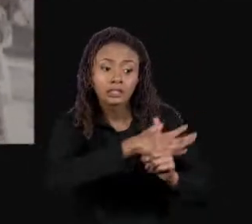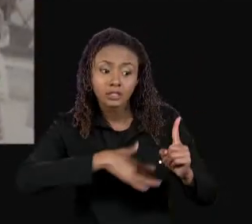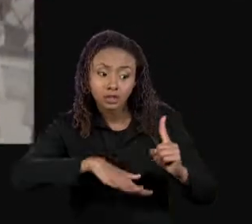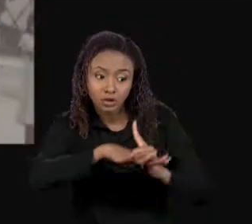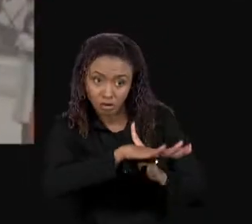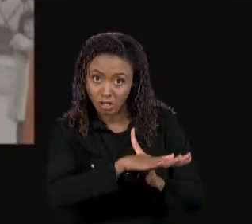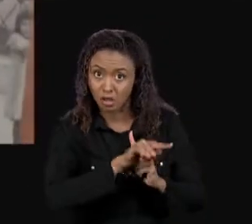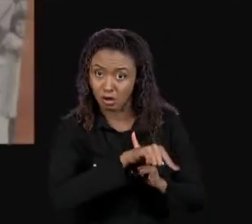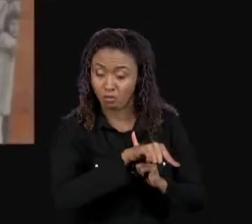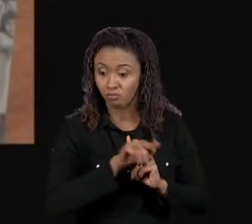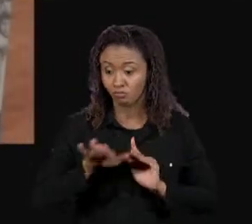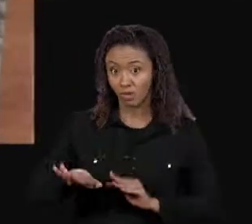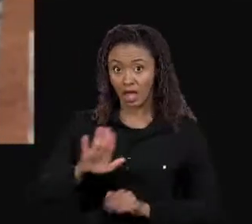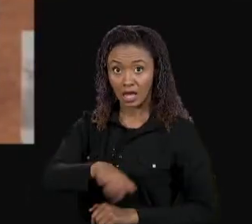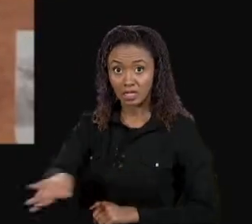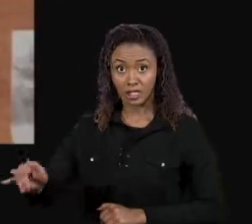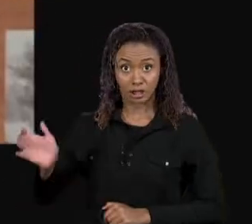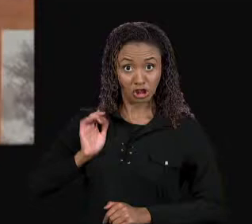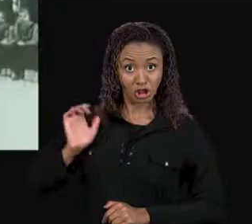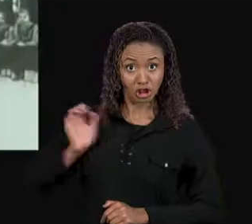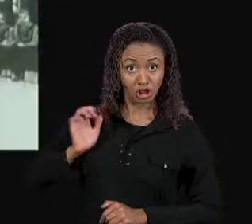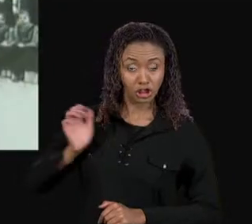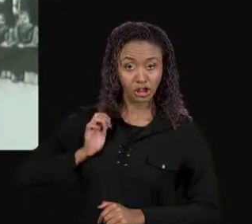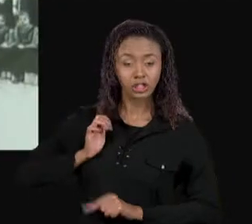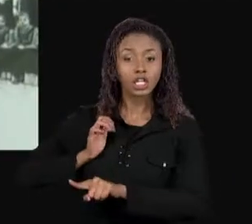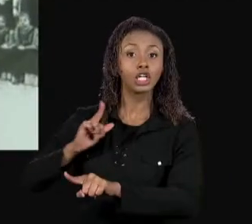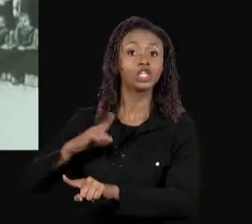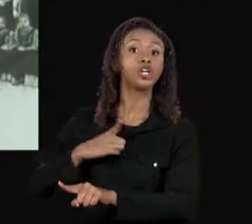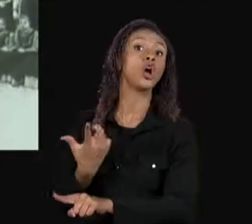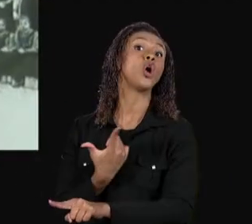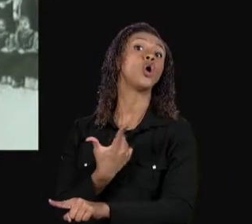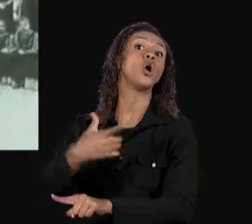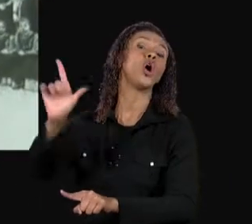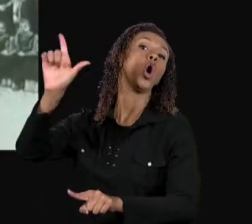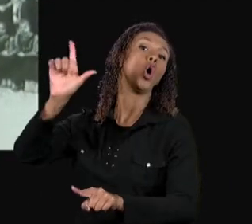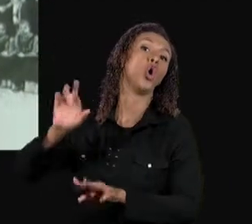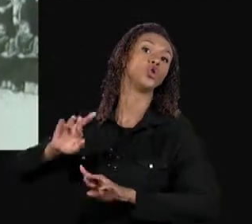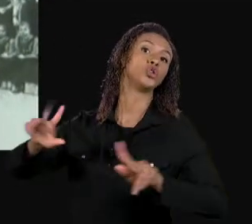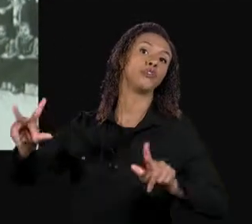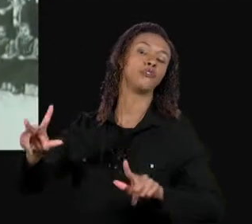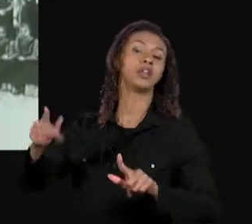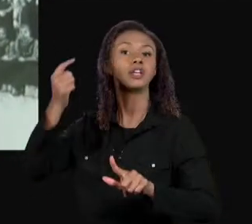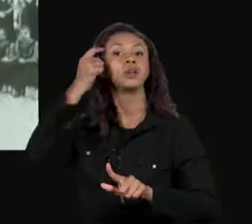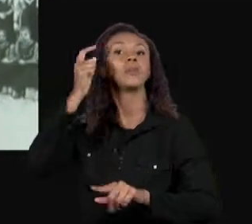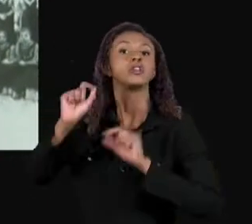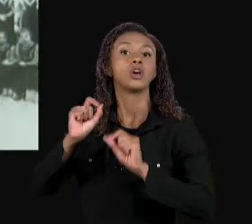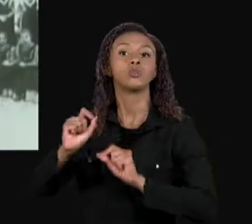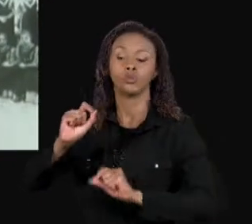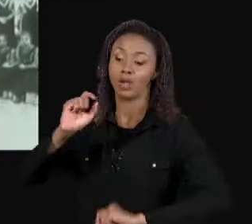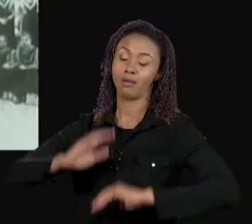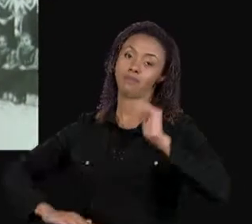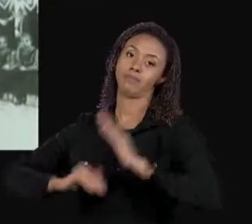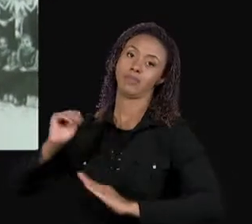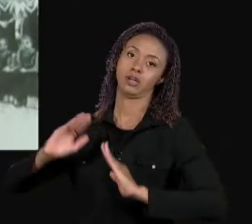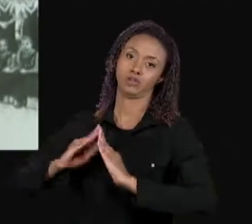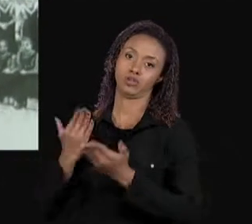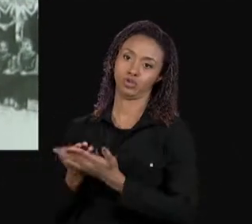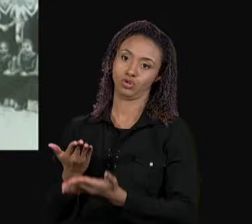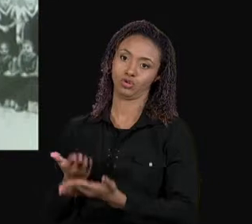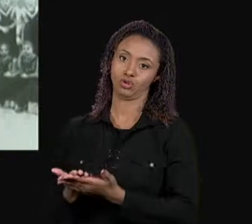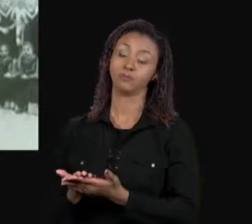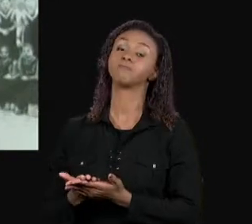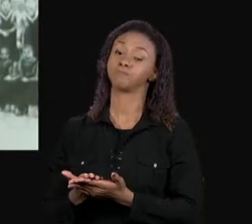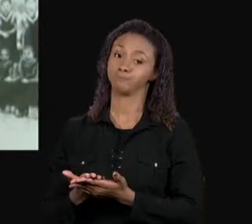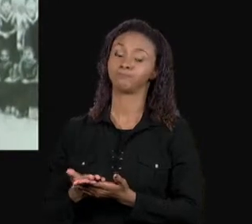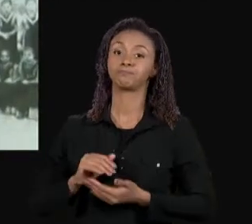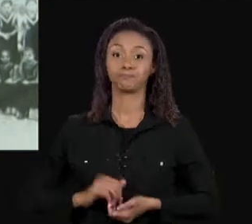classes mais abastadas, outro modelo se desenvolveu no diálogo com práticas escolares. Nós temos uma origem marcadamente,